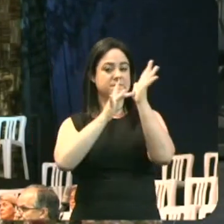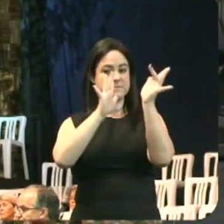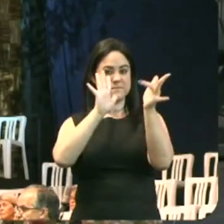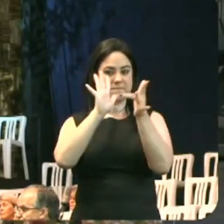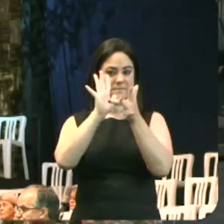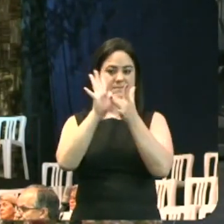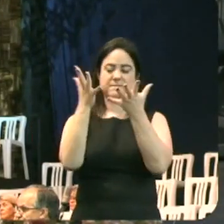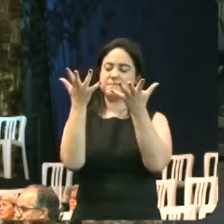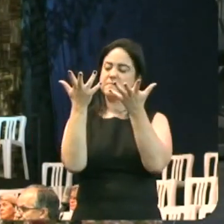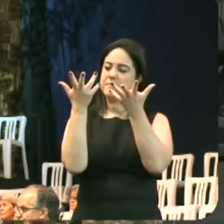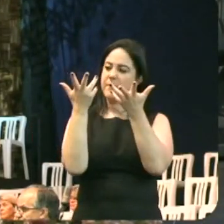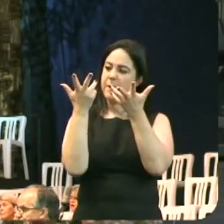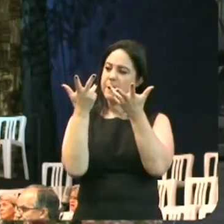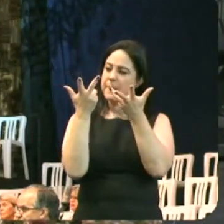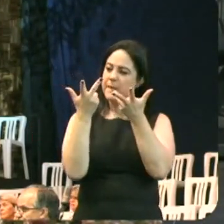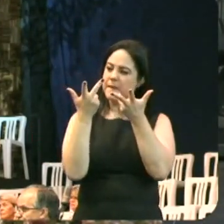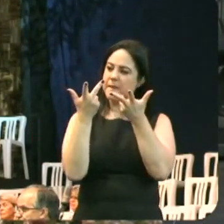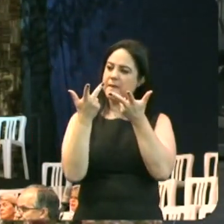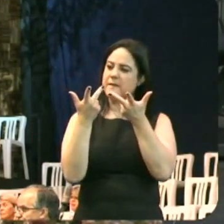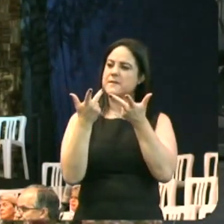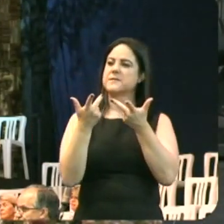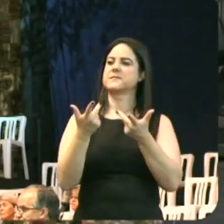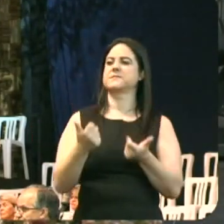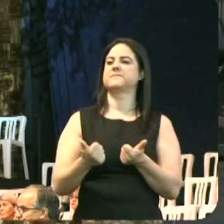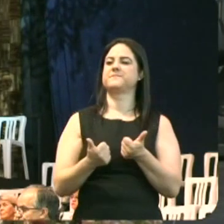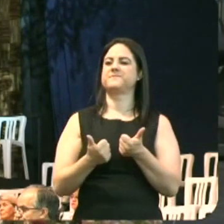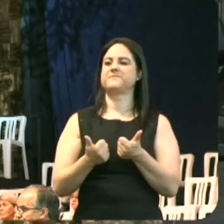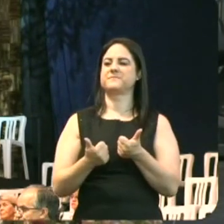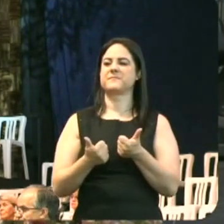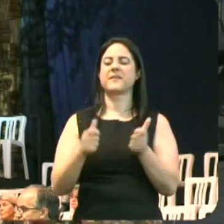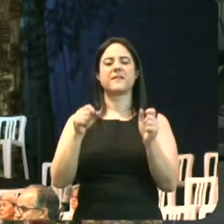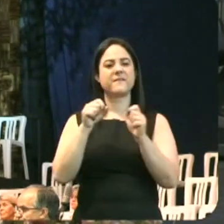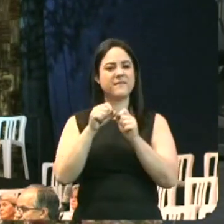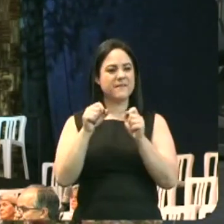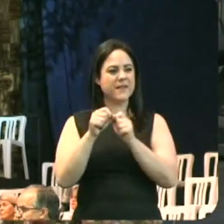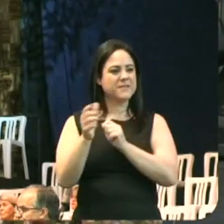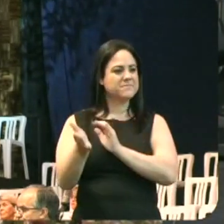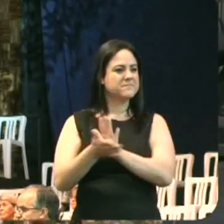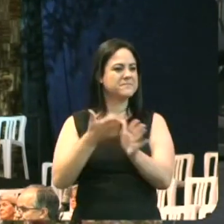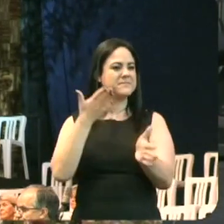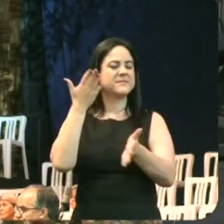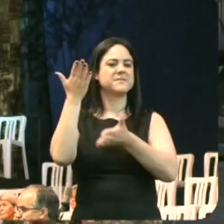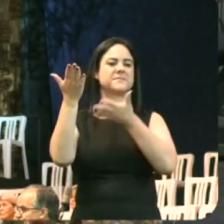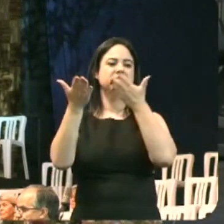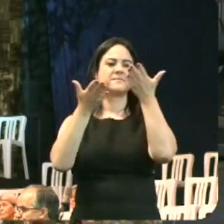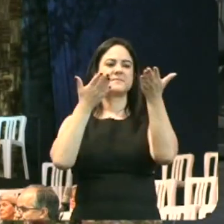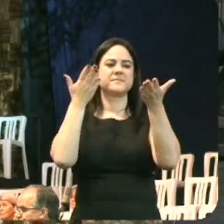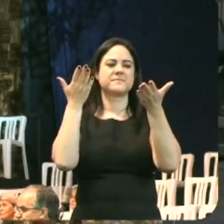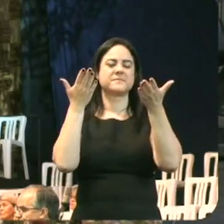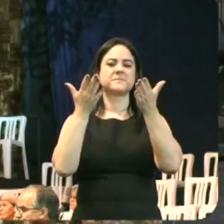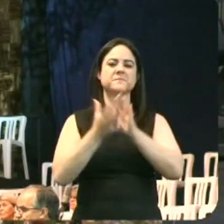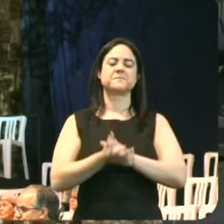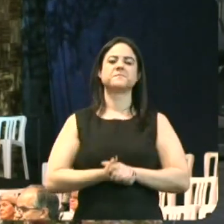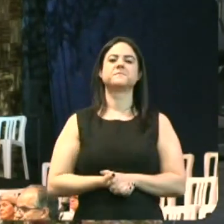Jesus tremendo, desse Jesus que faz essa obra